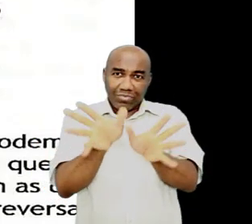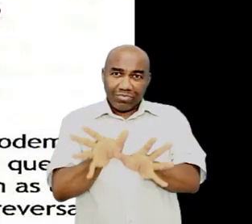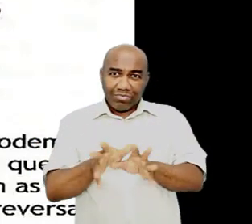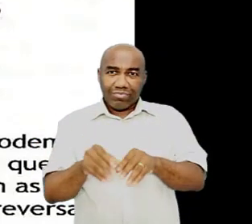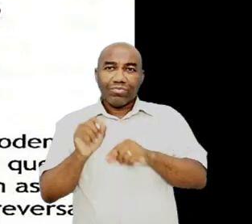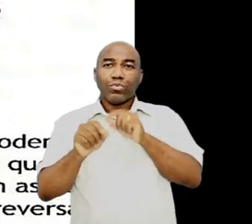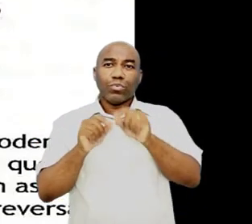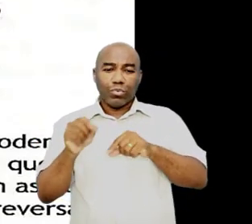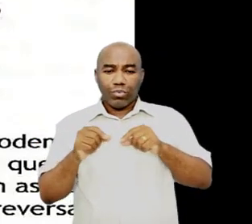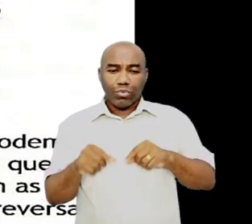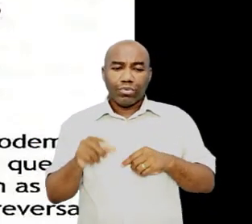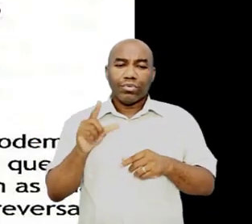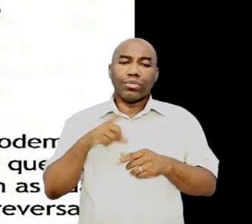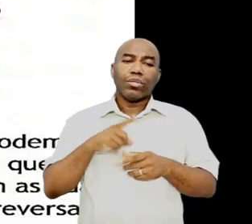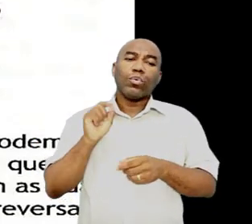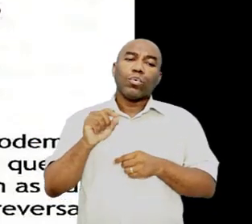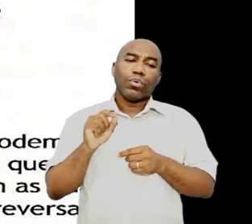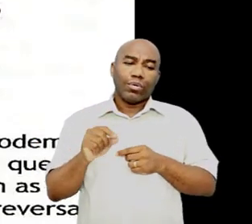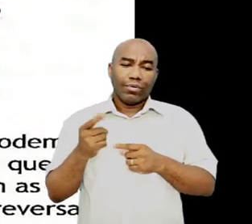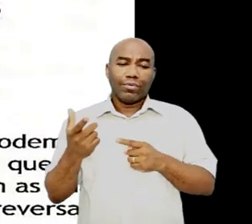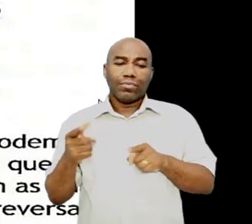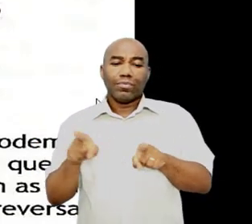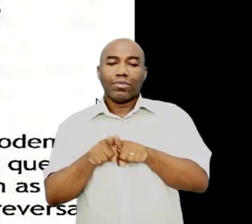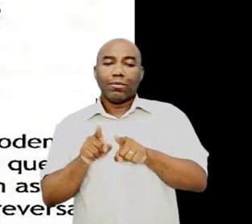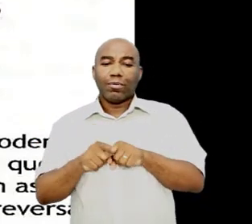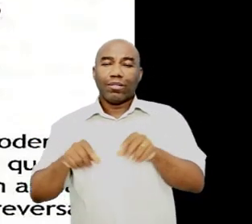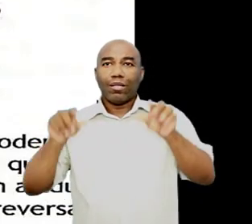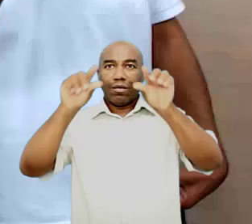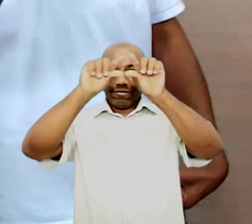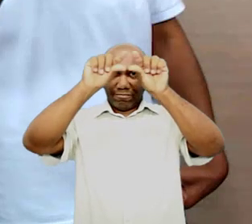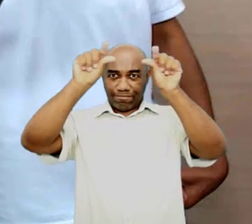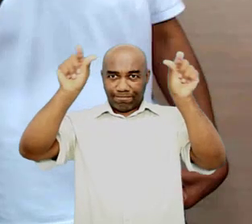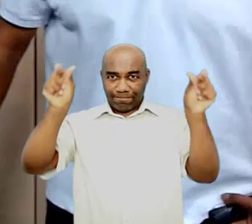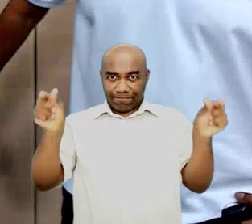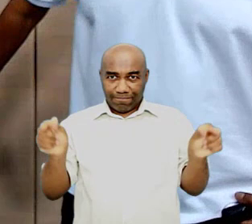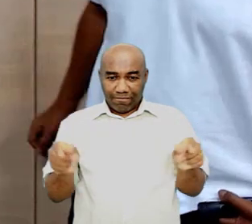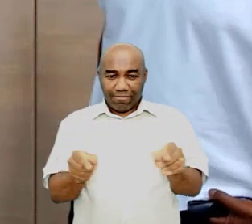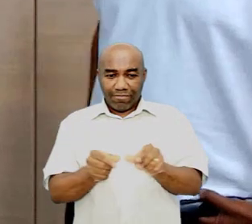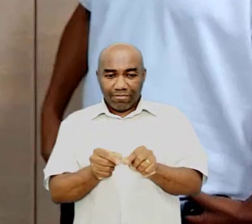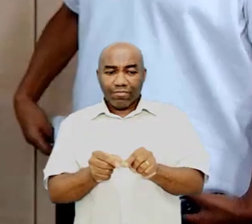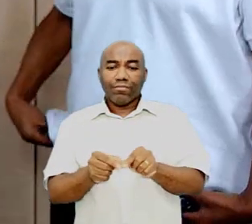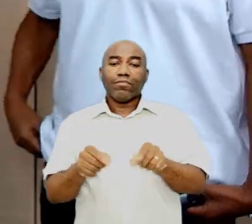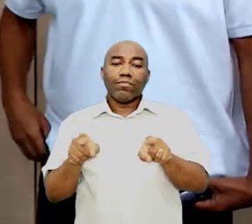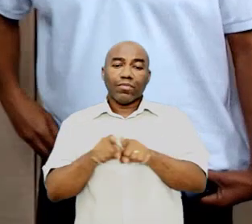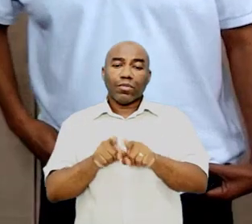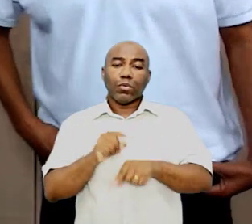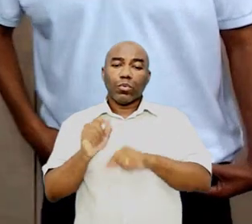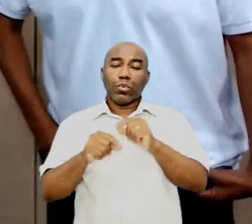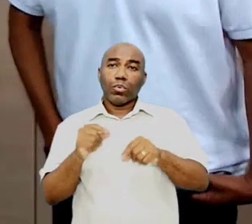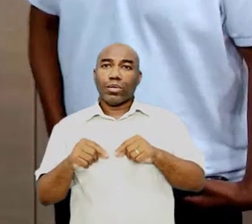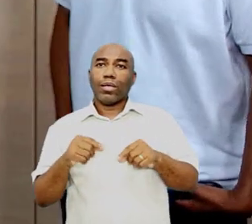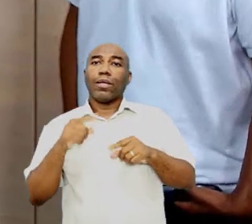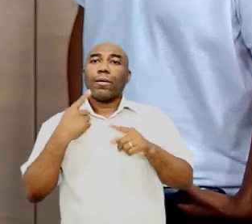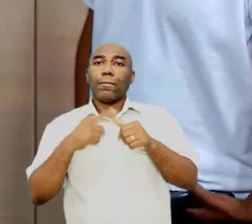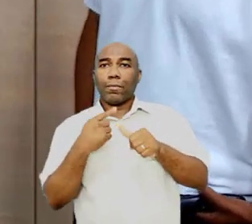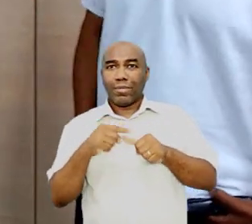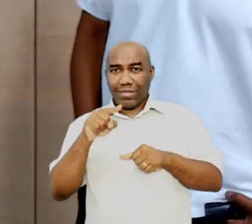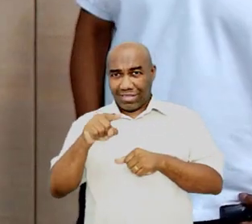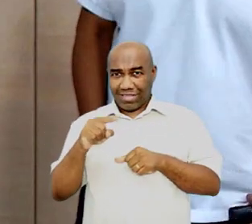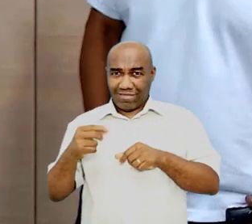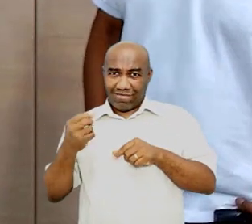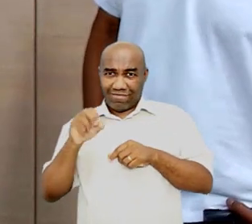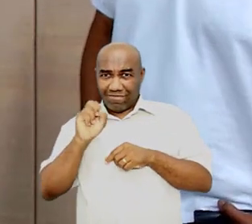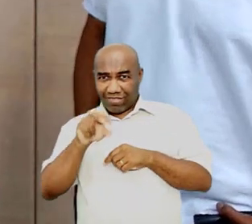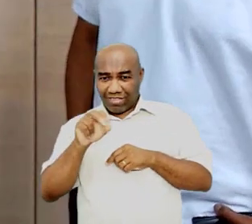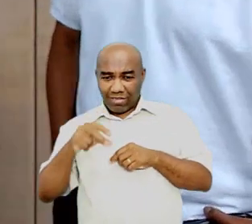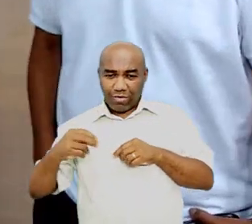aqui, ele contém o quê? Uma capa externa que veio da tua célula. Por isso